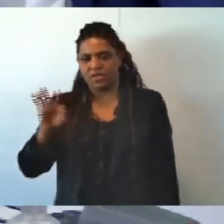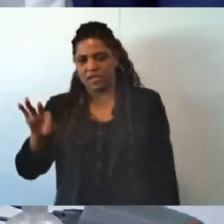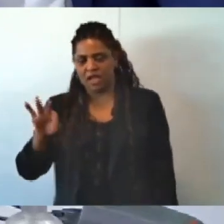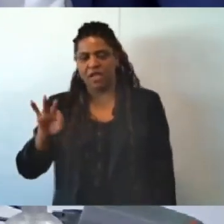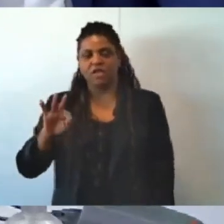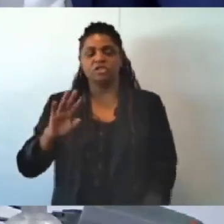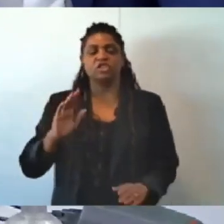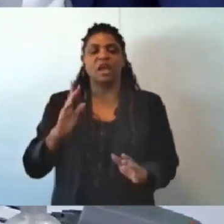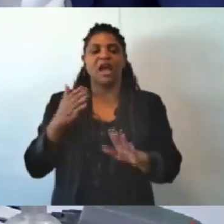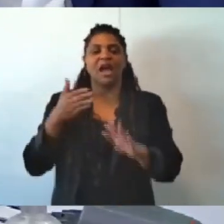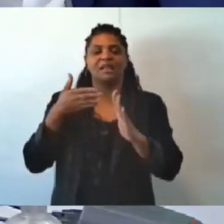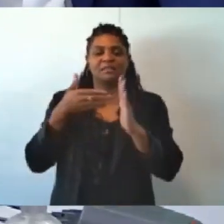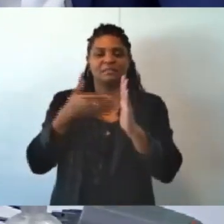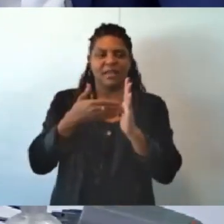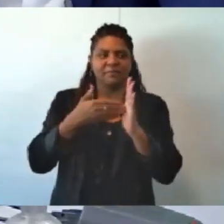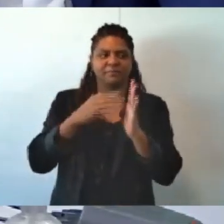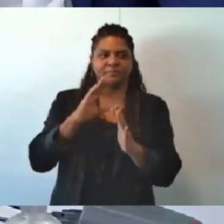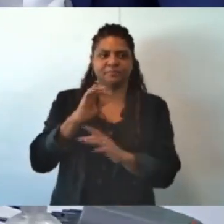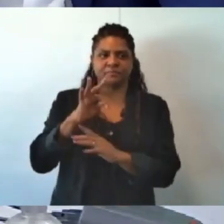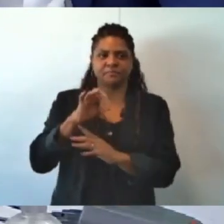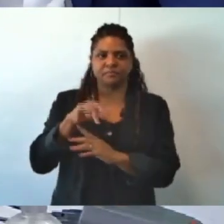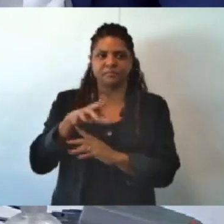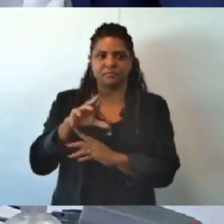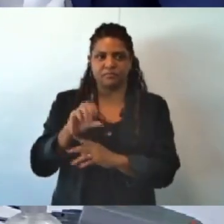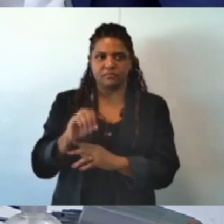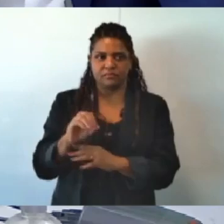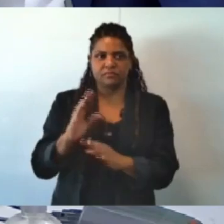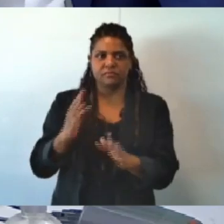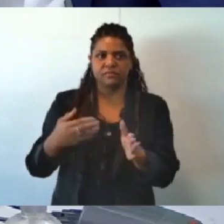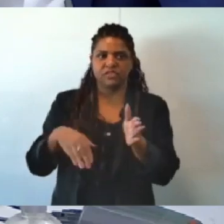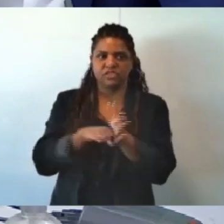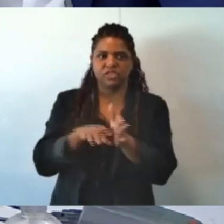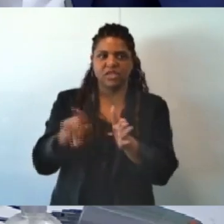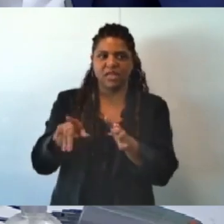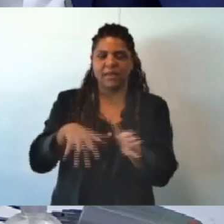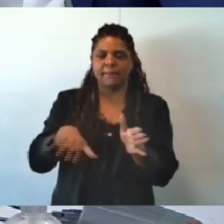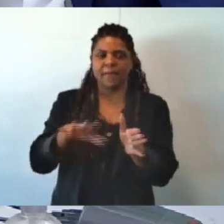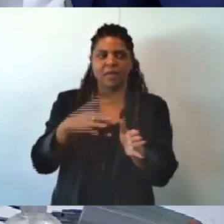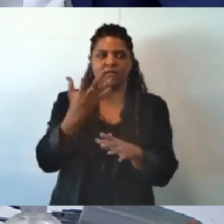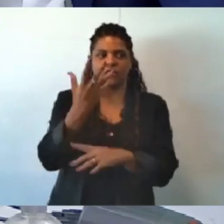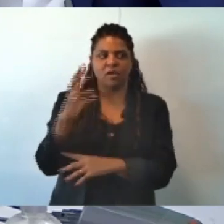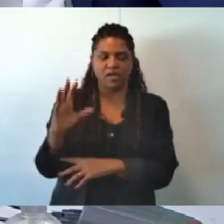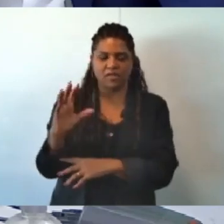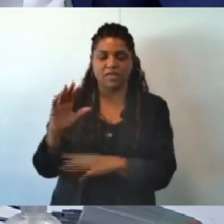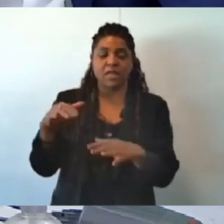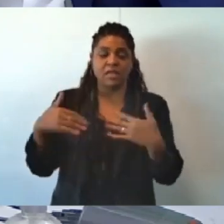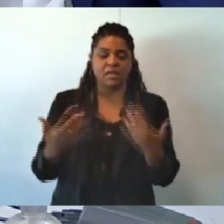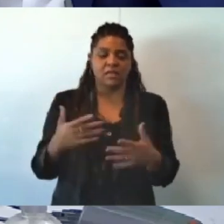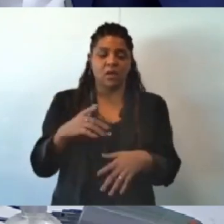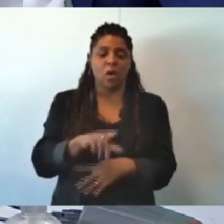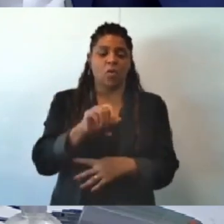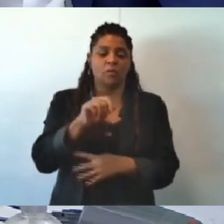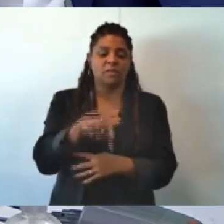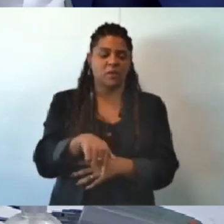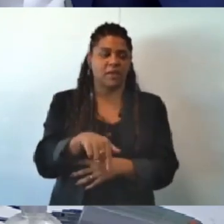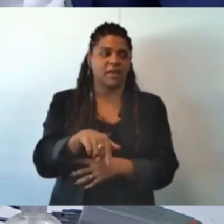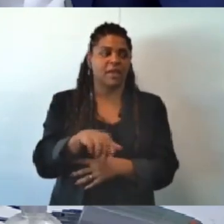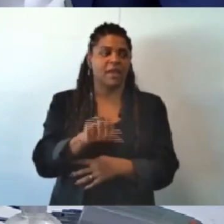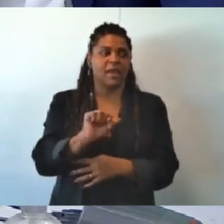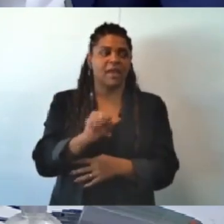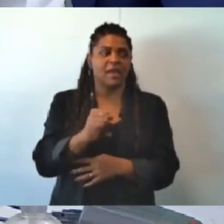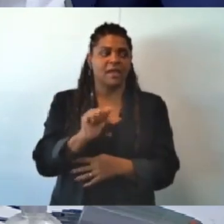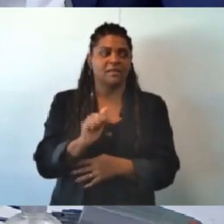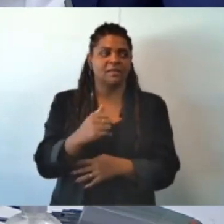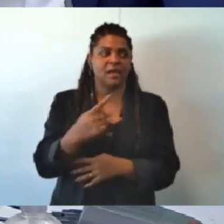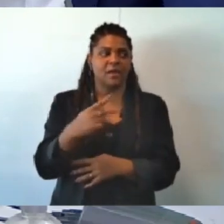Barro Floresta. A opção aqui seria Sapucaí, para pegar a